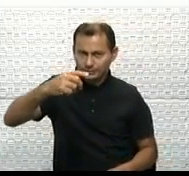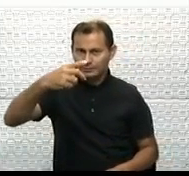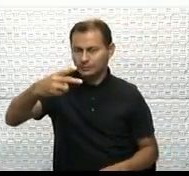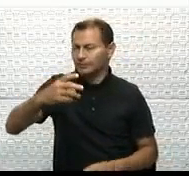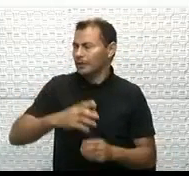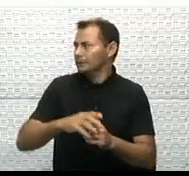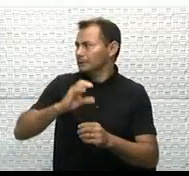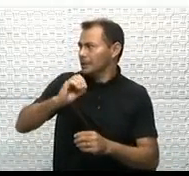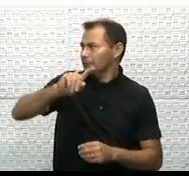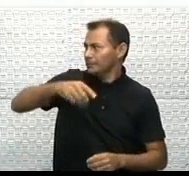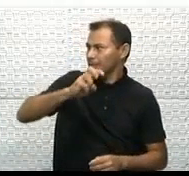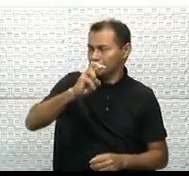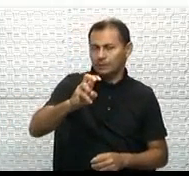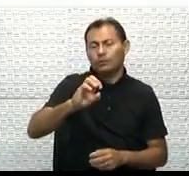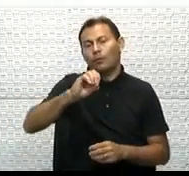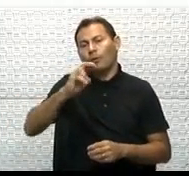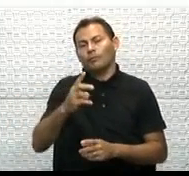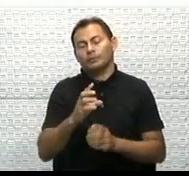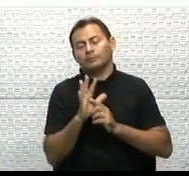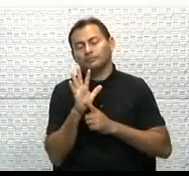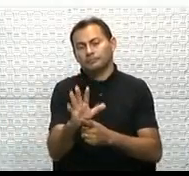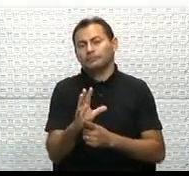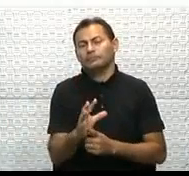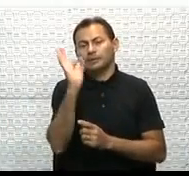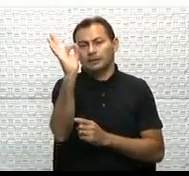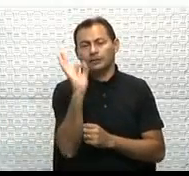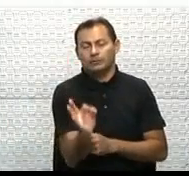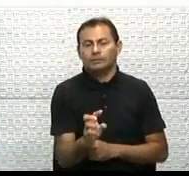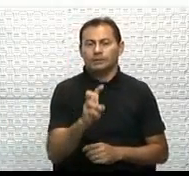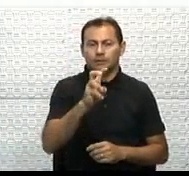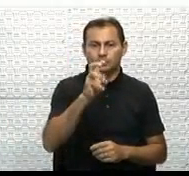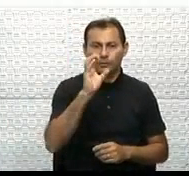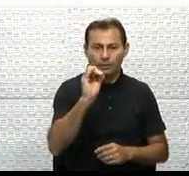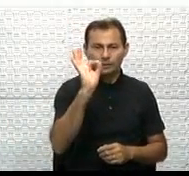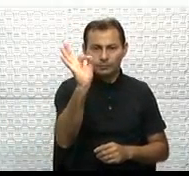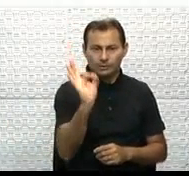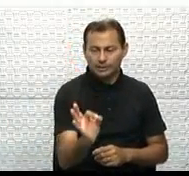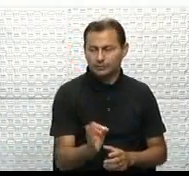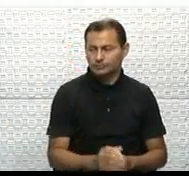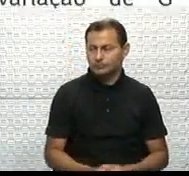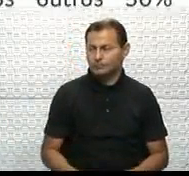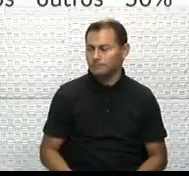aproximadamente 0,5, ou, na sua representação percentual, 50%.